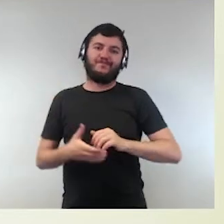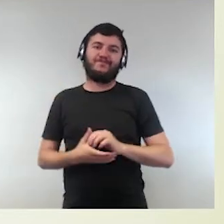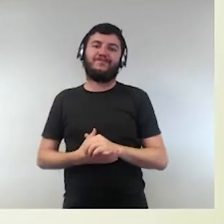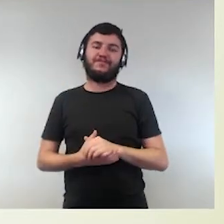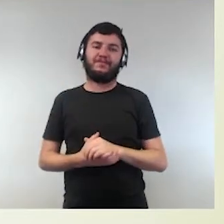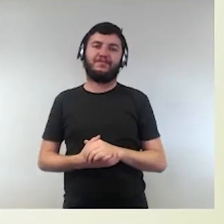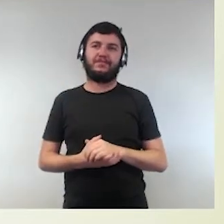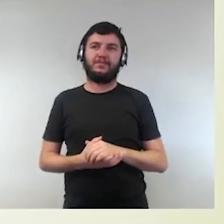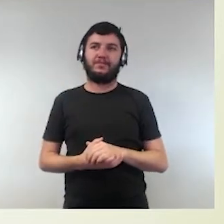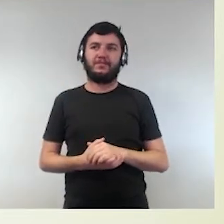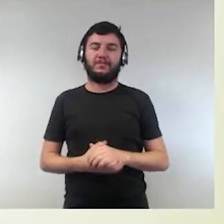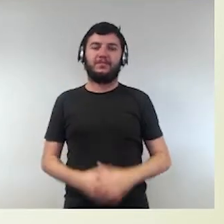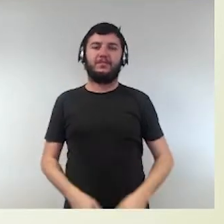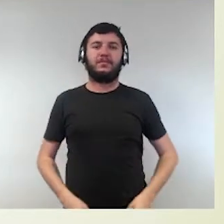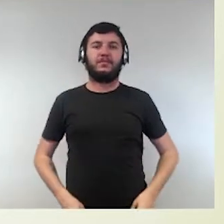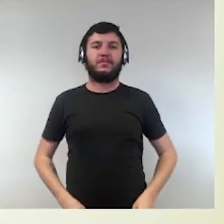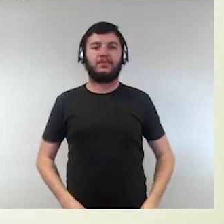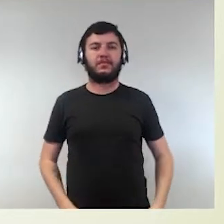Ela